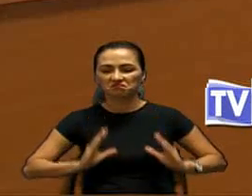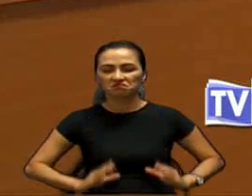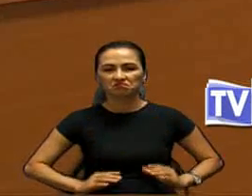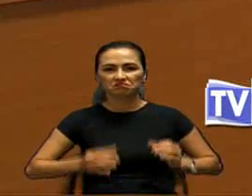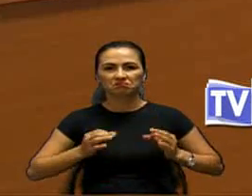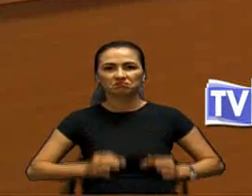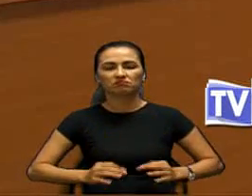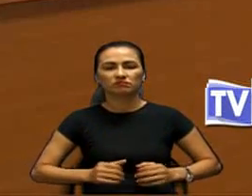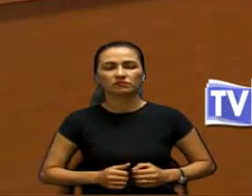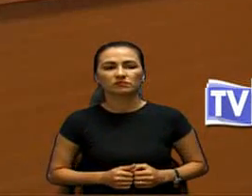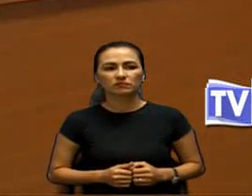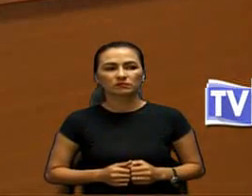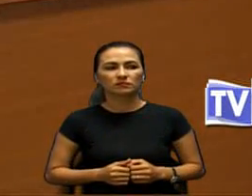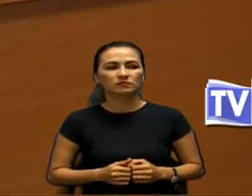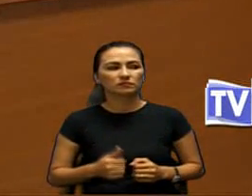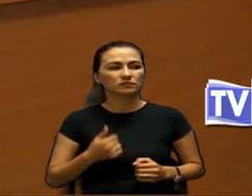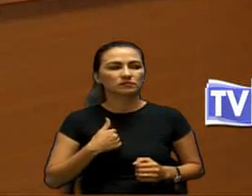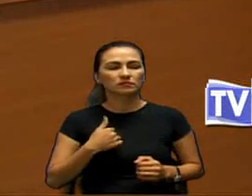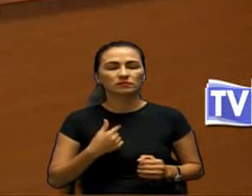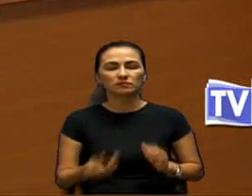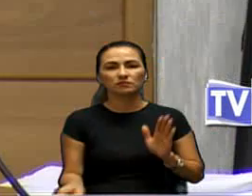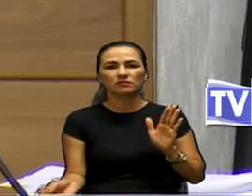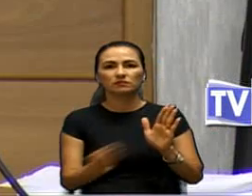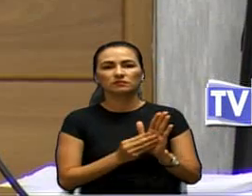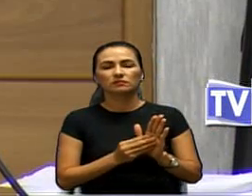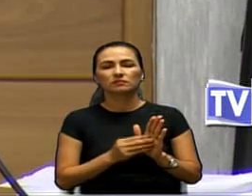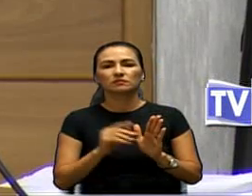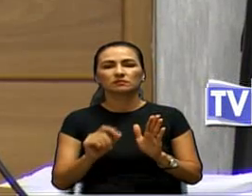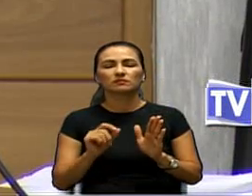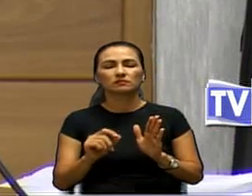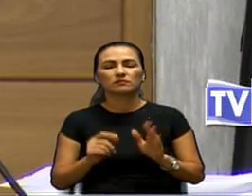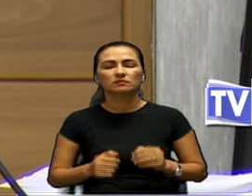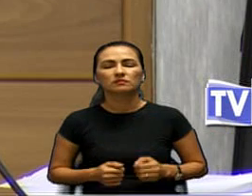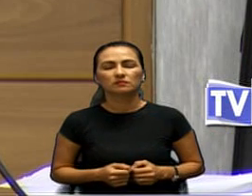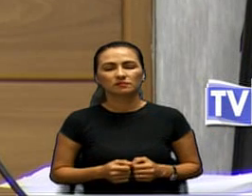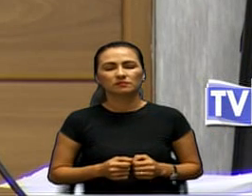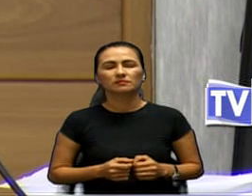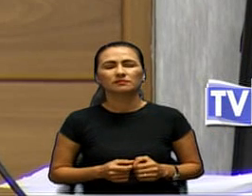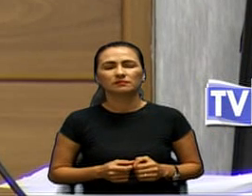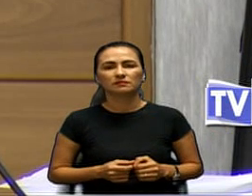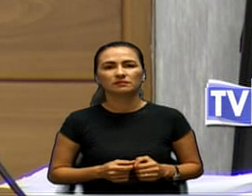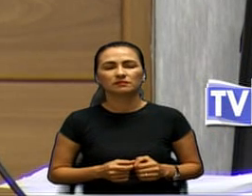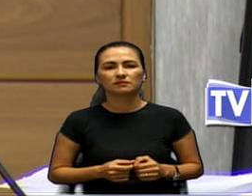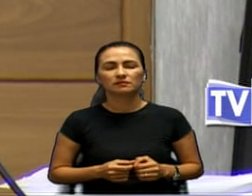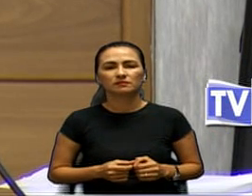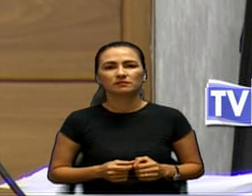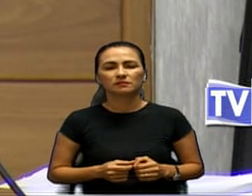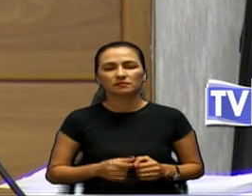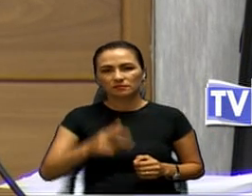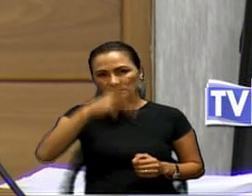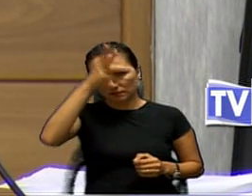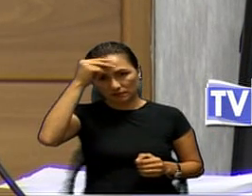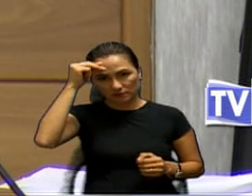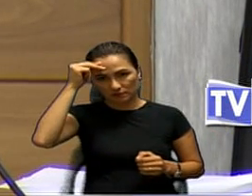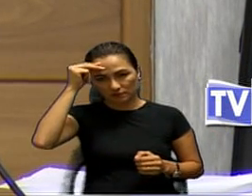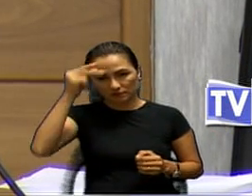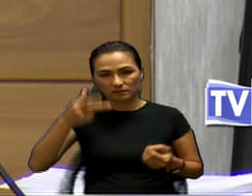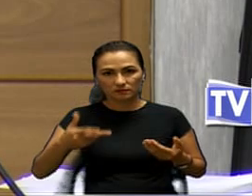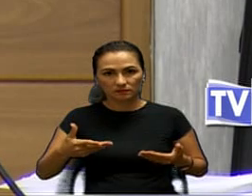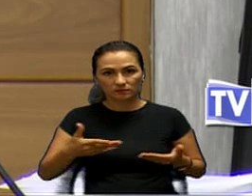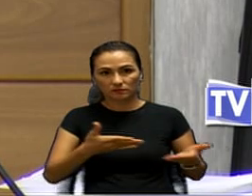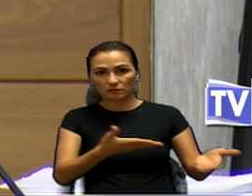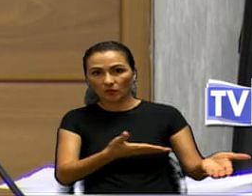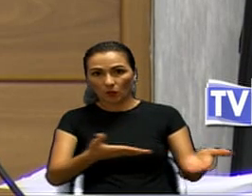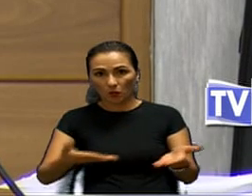quero registrar um convite. Chegou a essa Câmara Municipal da parte da Prefeitura Municipal de São Miguel